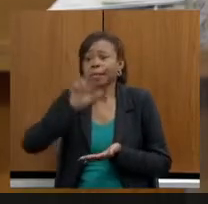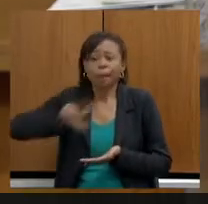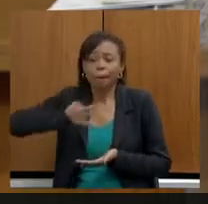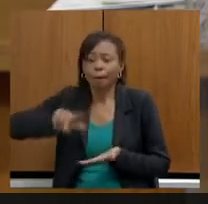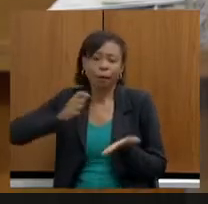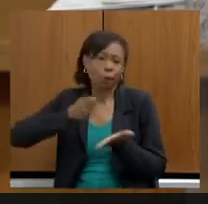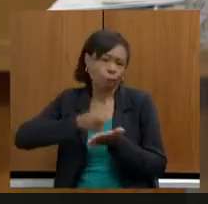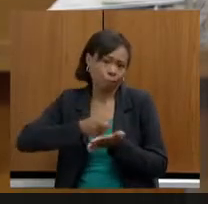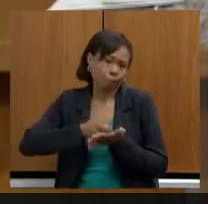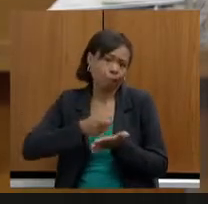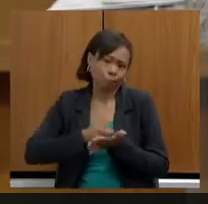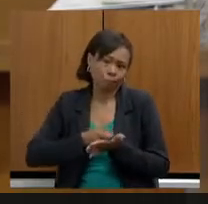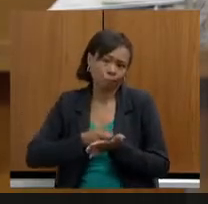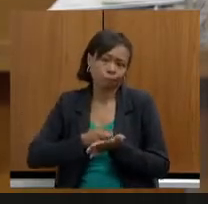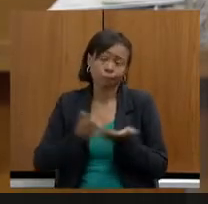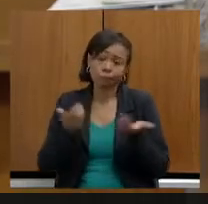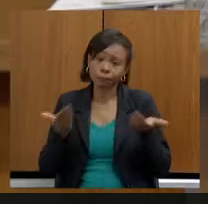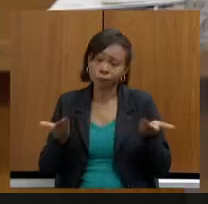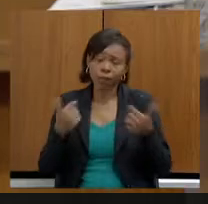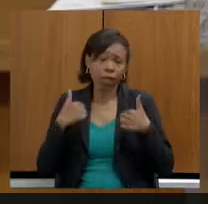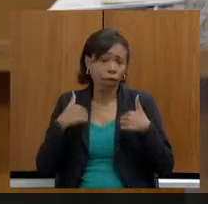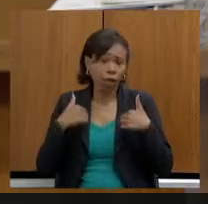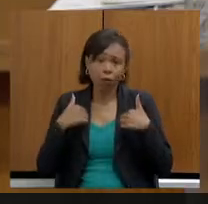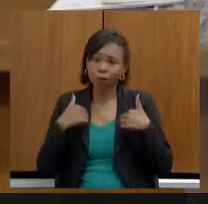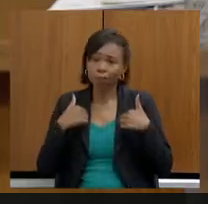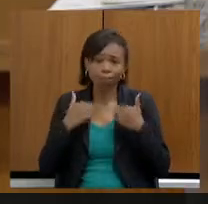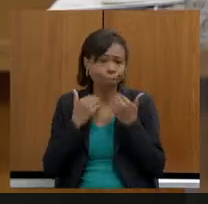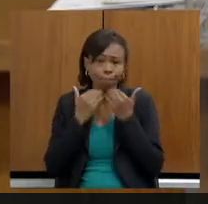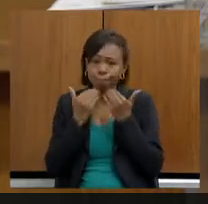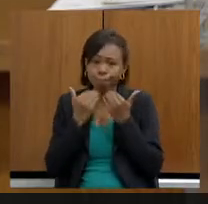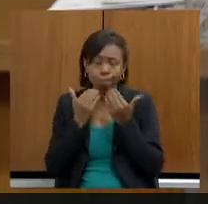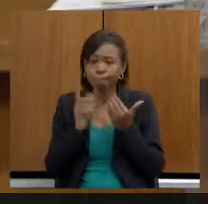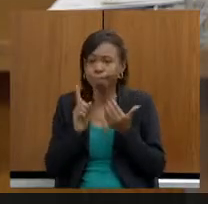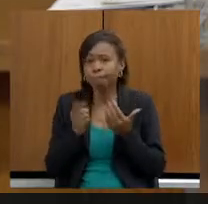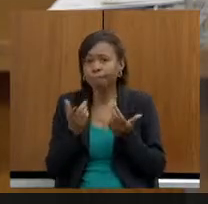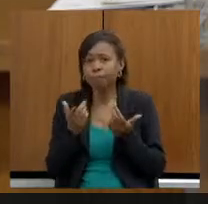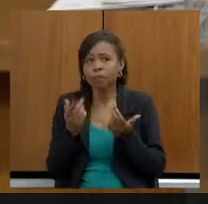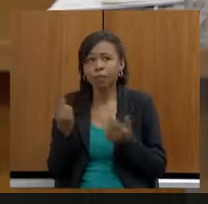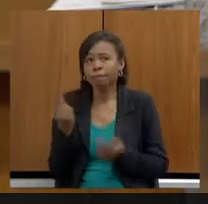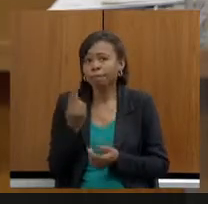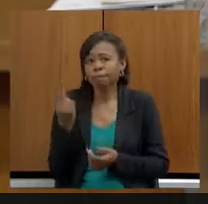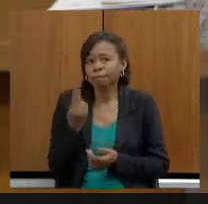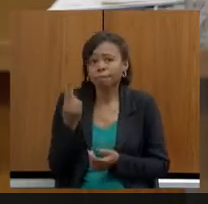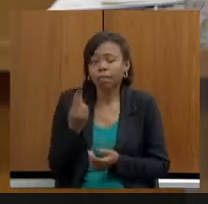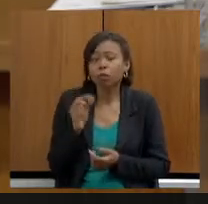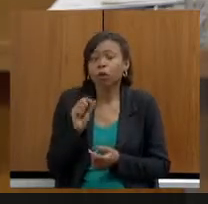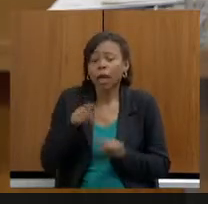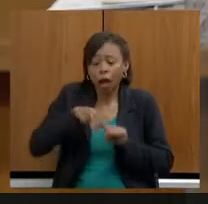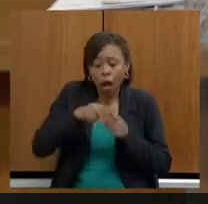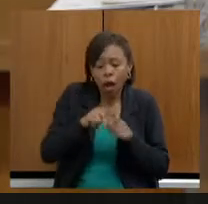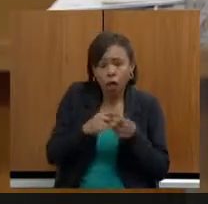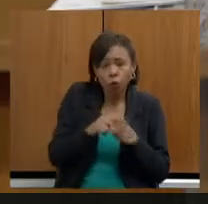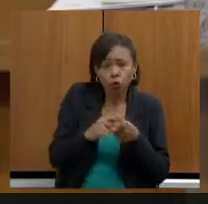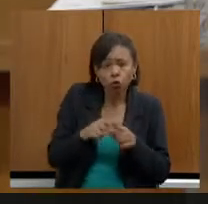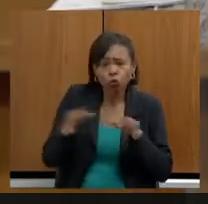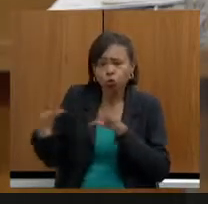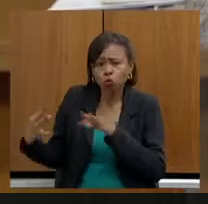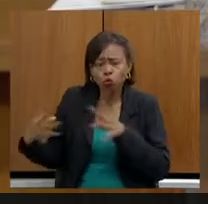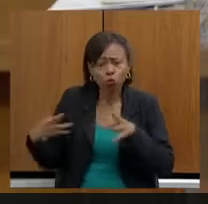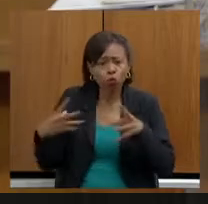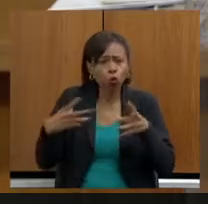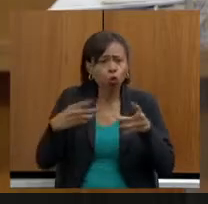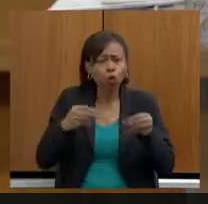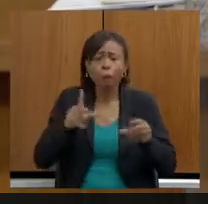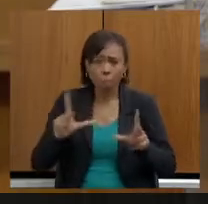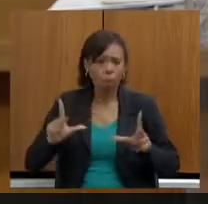Então é eu não consigo na realizar é um reajuste a despeito de toda